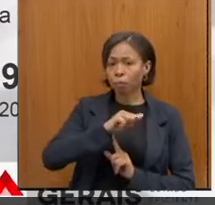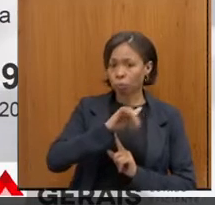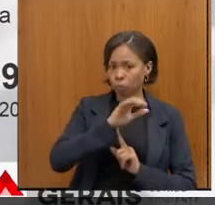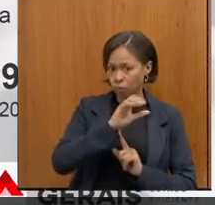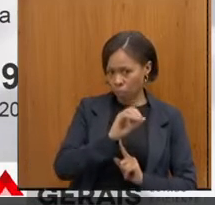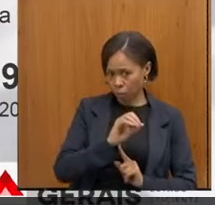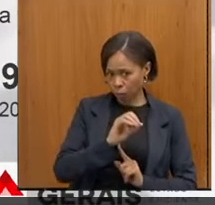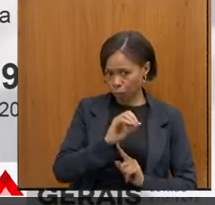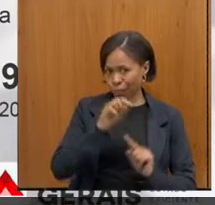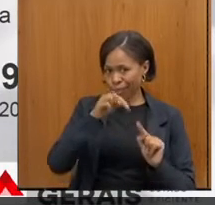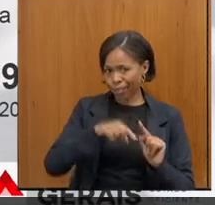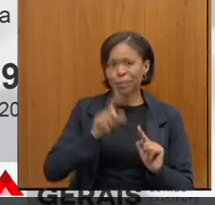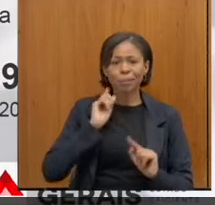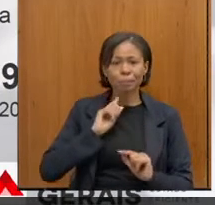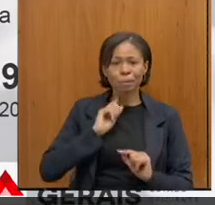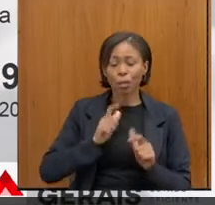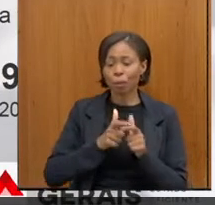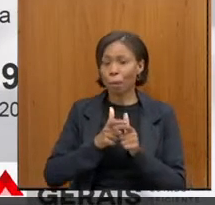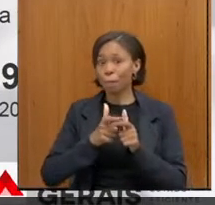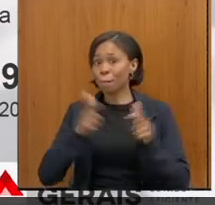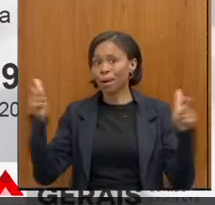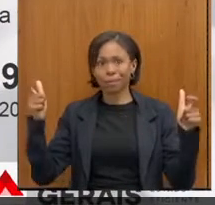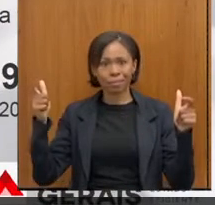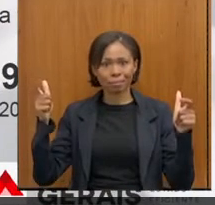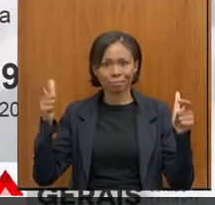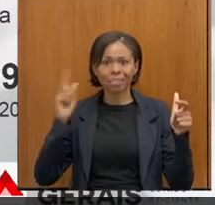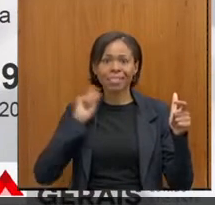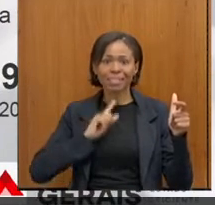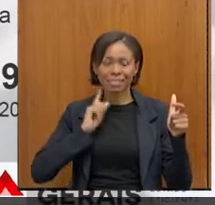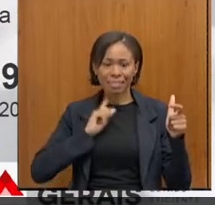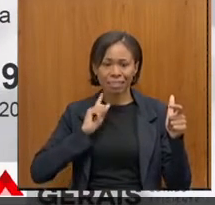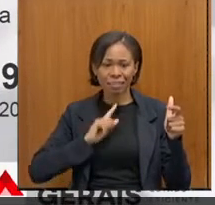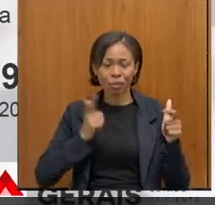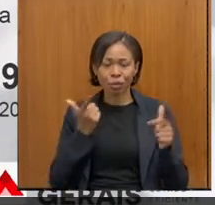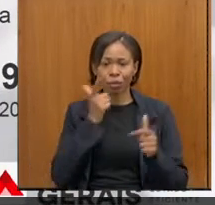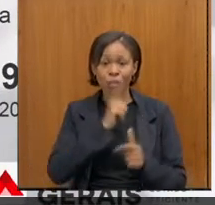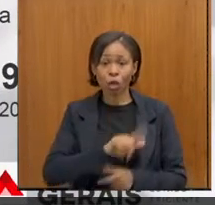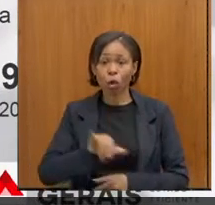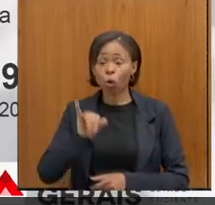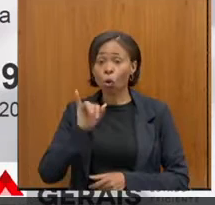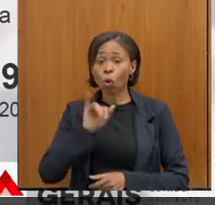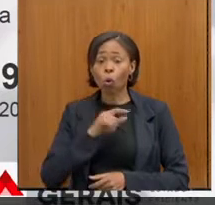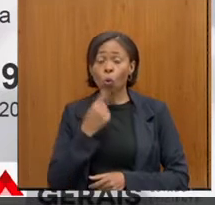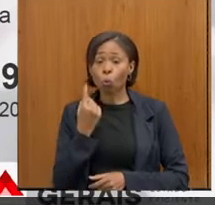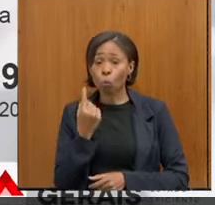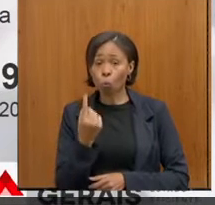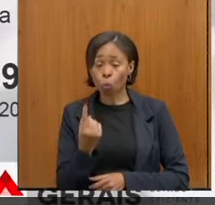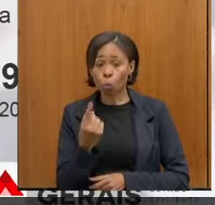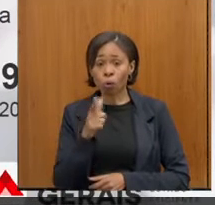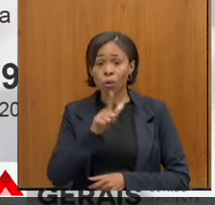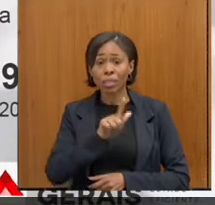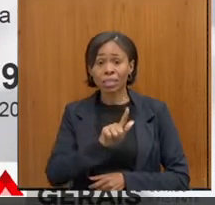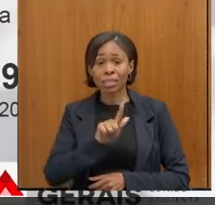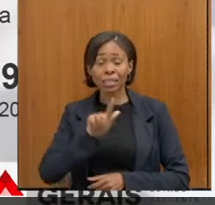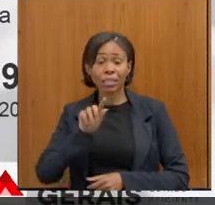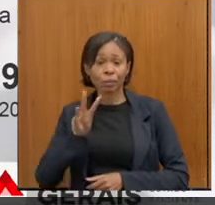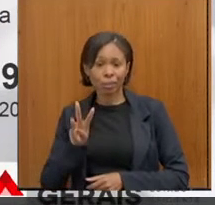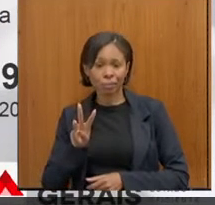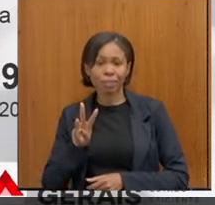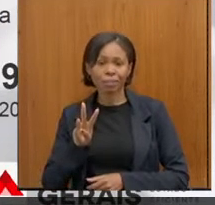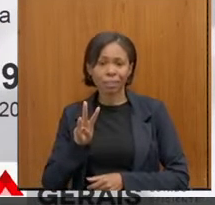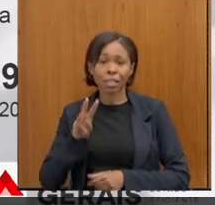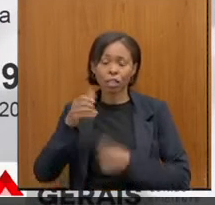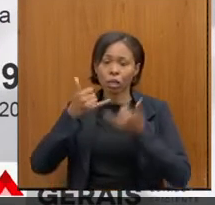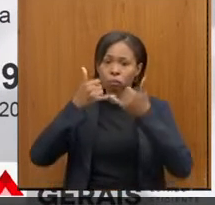estado brasileiro a atingir 1 Giga What the a geração distribuída no